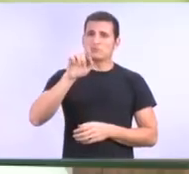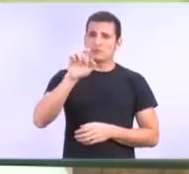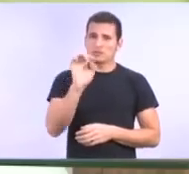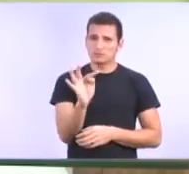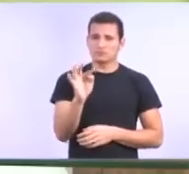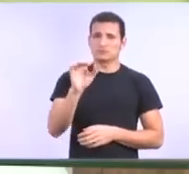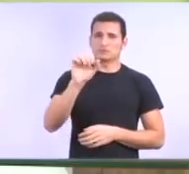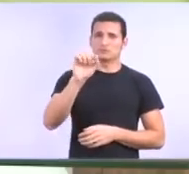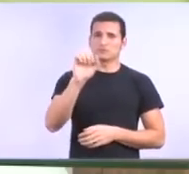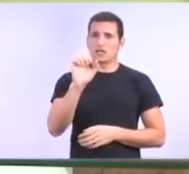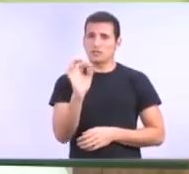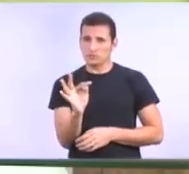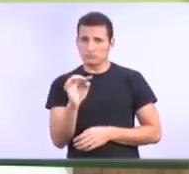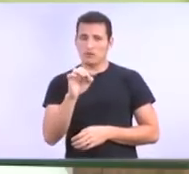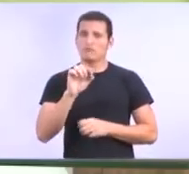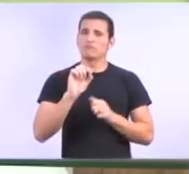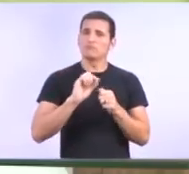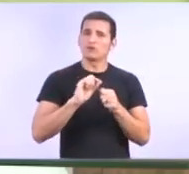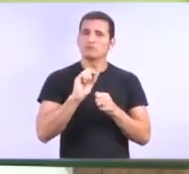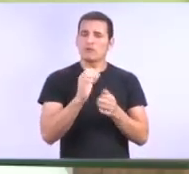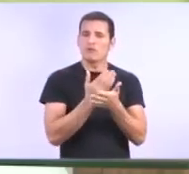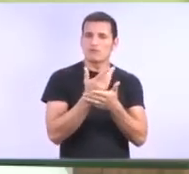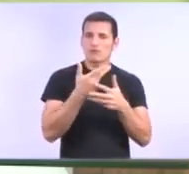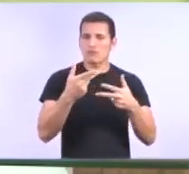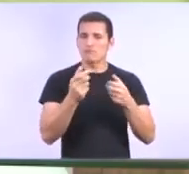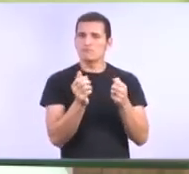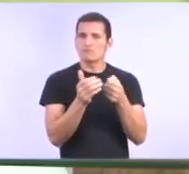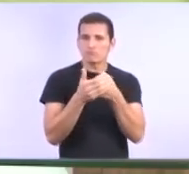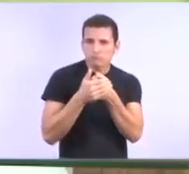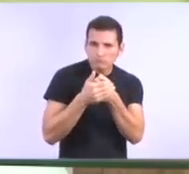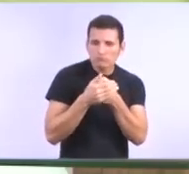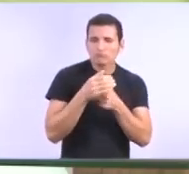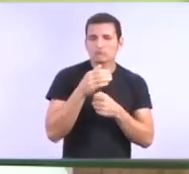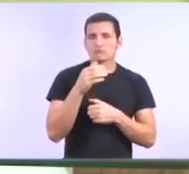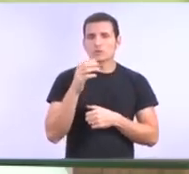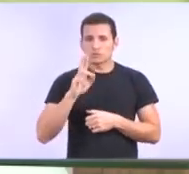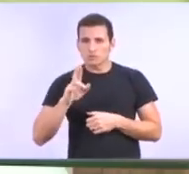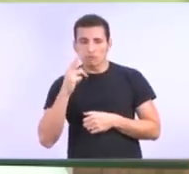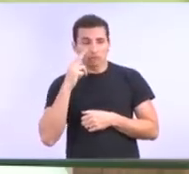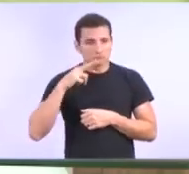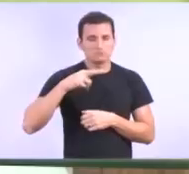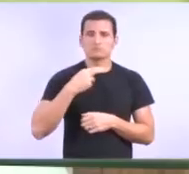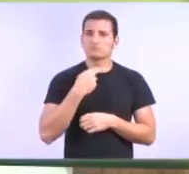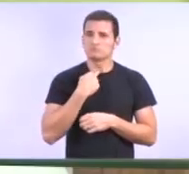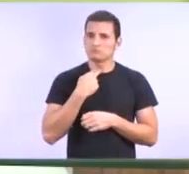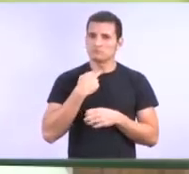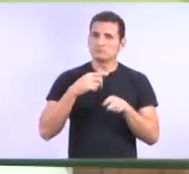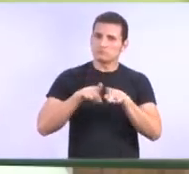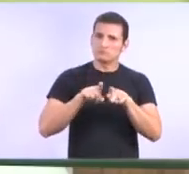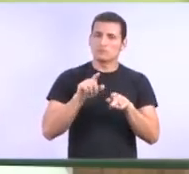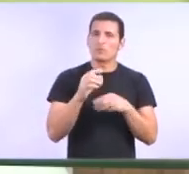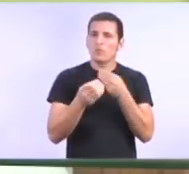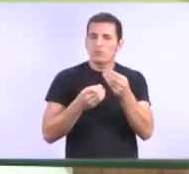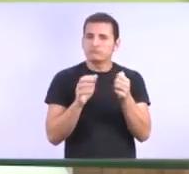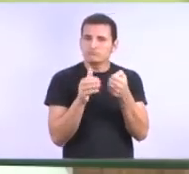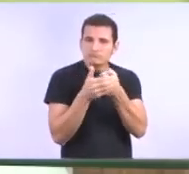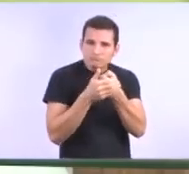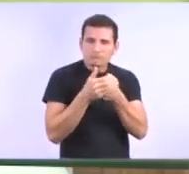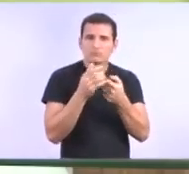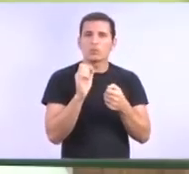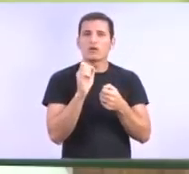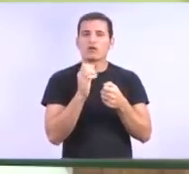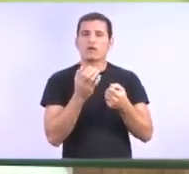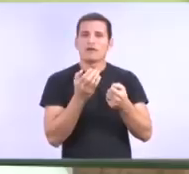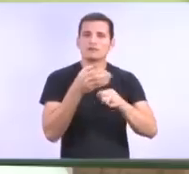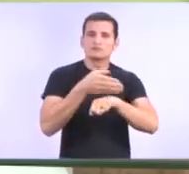e esconda do usuário essas implementações. Mais especificamente, no caso aí, vai ser esconder do usuário o